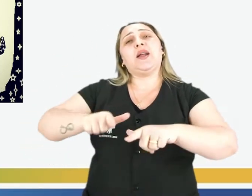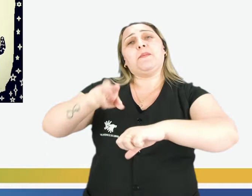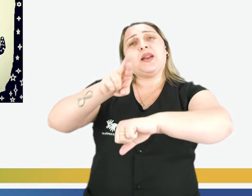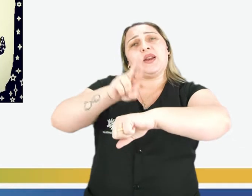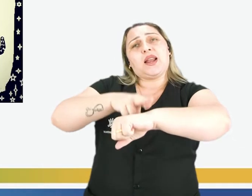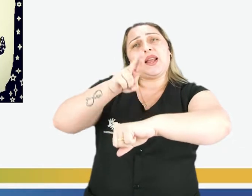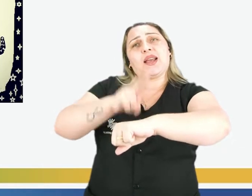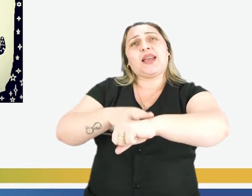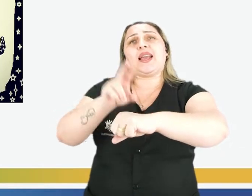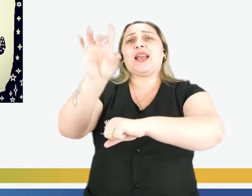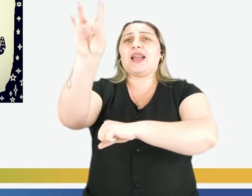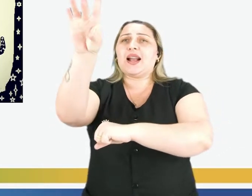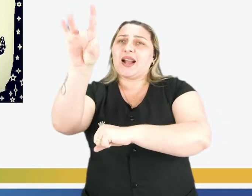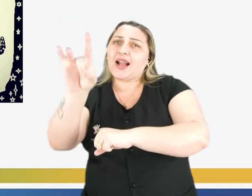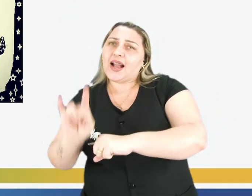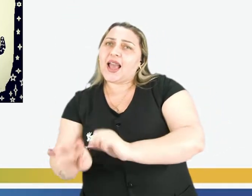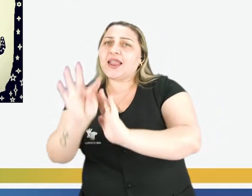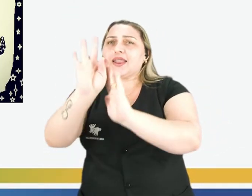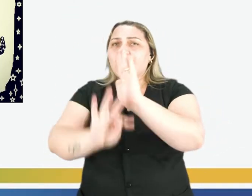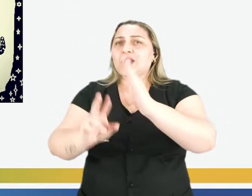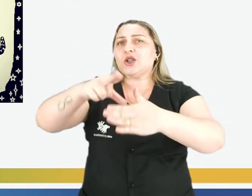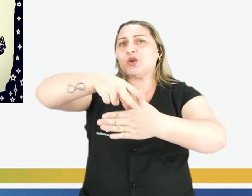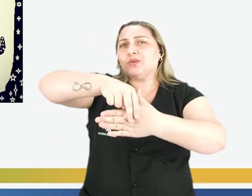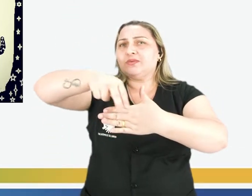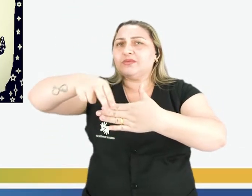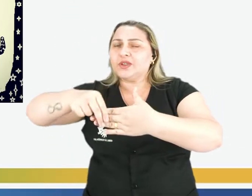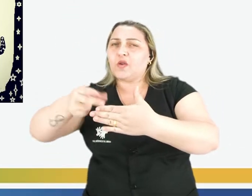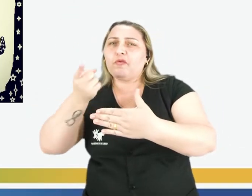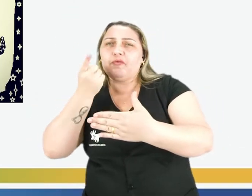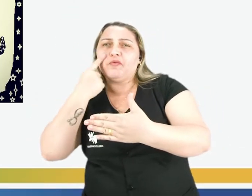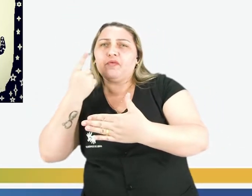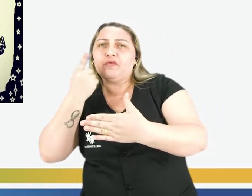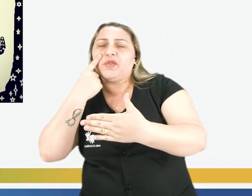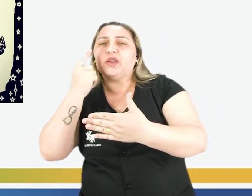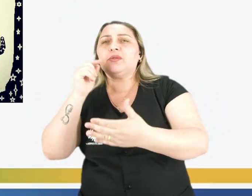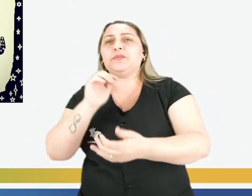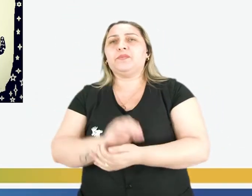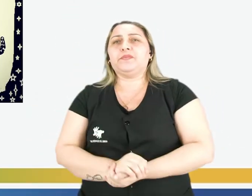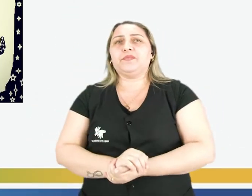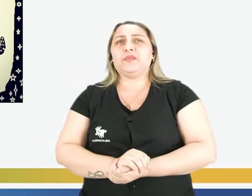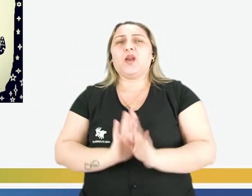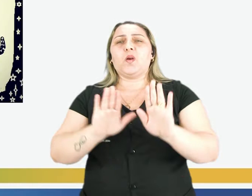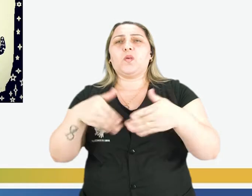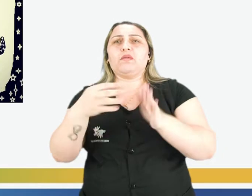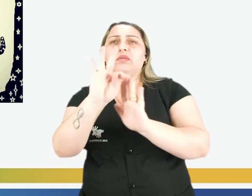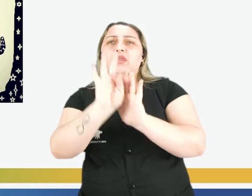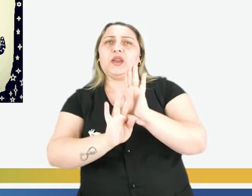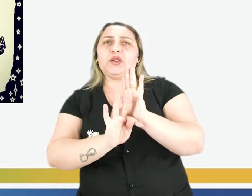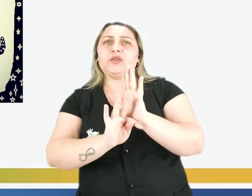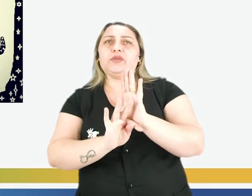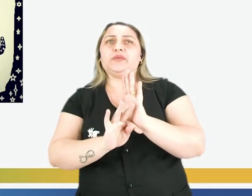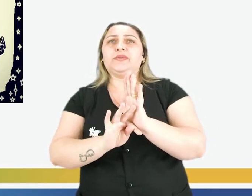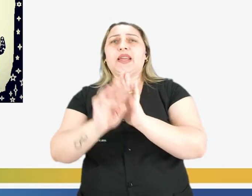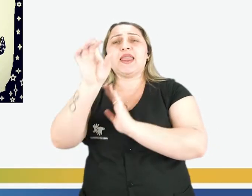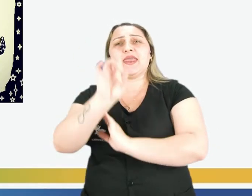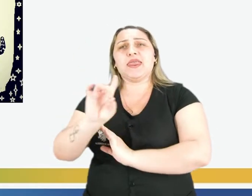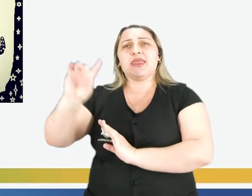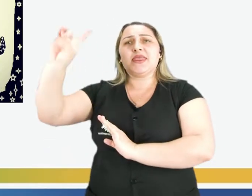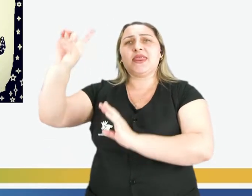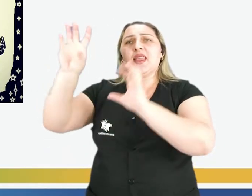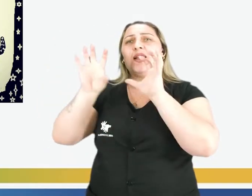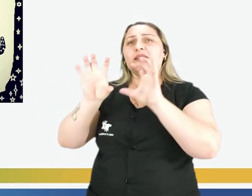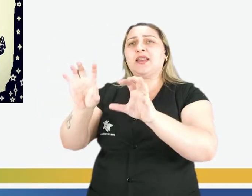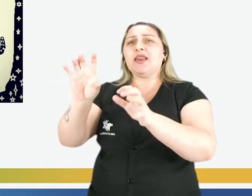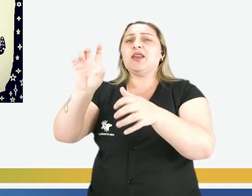de cordel. Fábio Alves. Observaram? Que texto será esse? Deus assim nos fez,